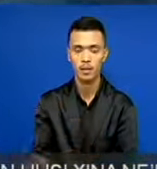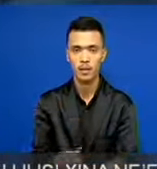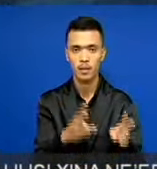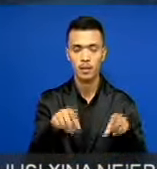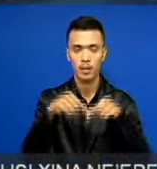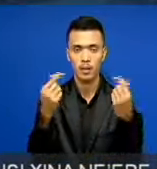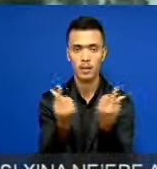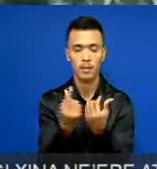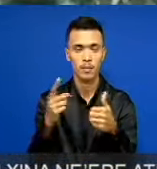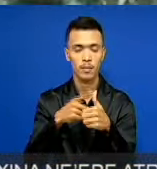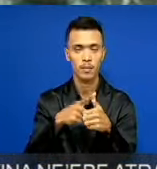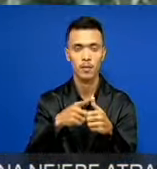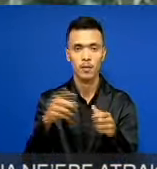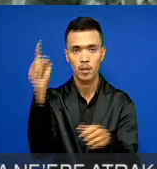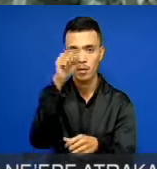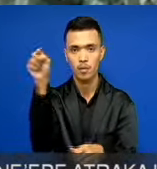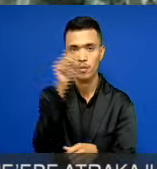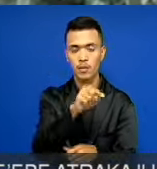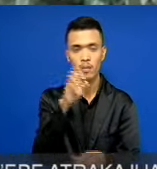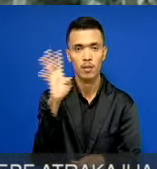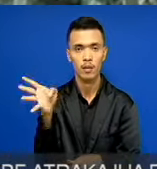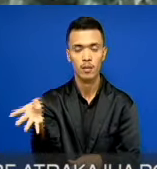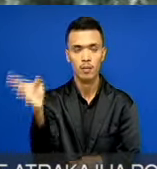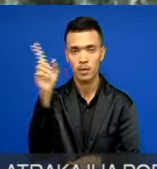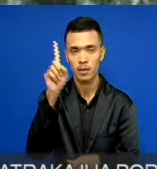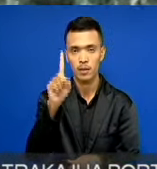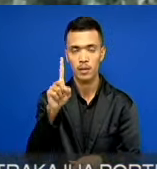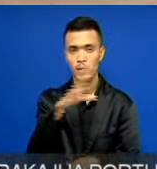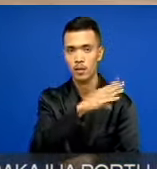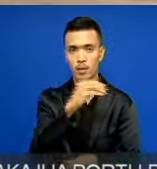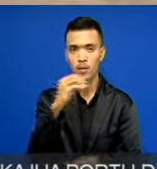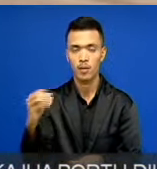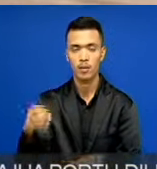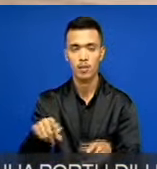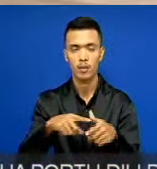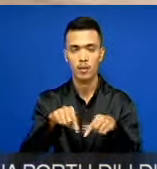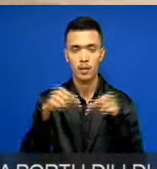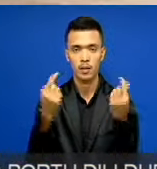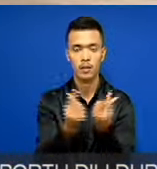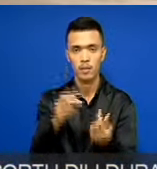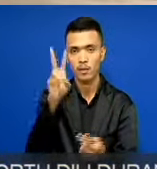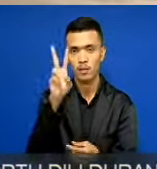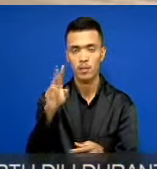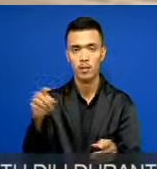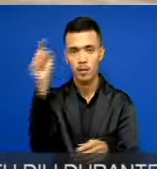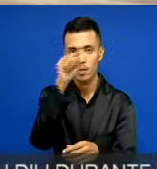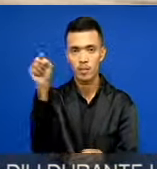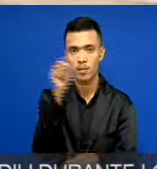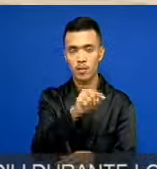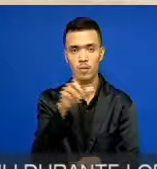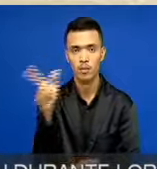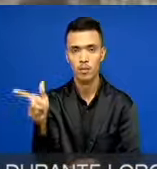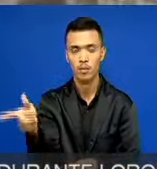primeiro no Efefam Baoenuno atinge 1% atnulo recém ida, no pacote segundo tono exílio 1% ranulo recém